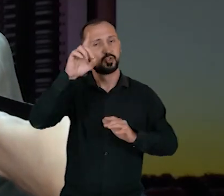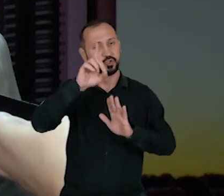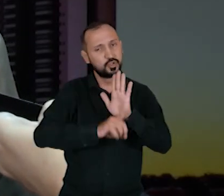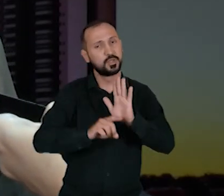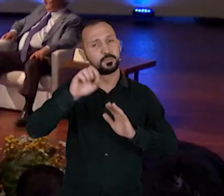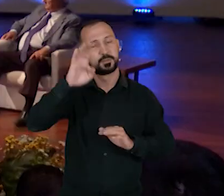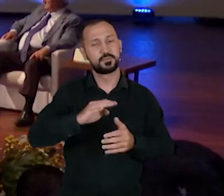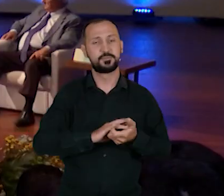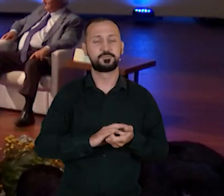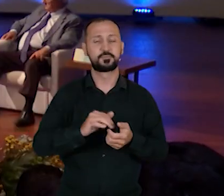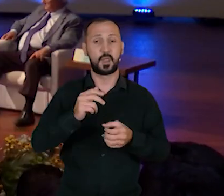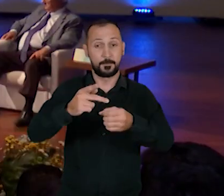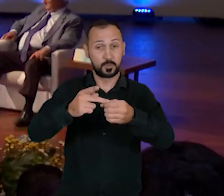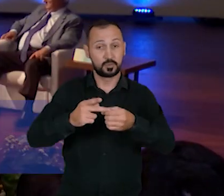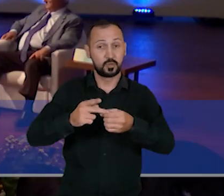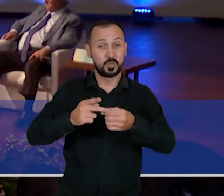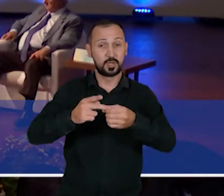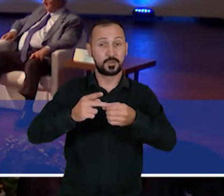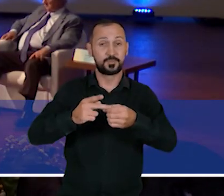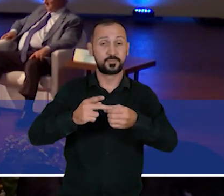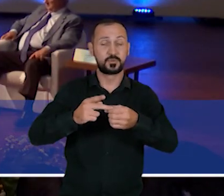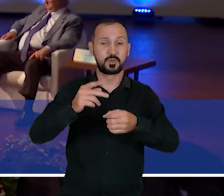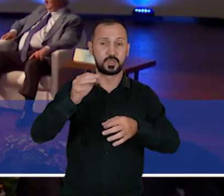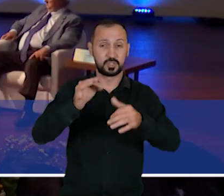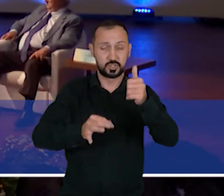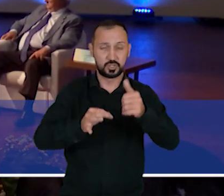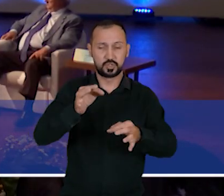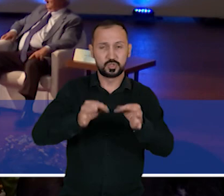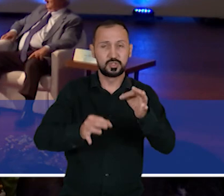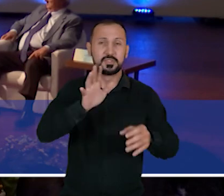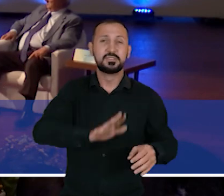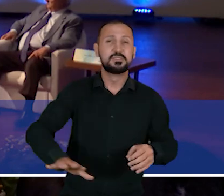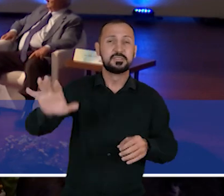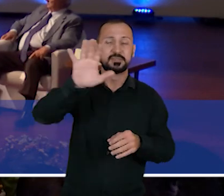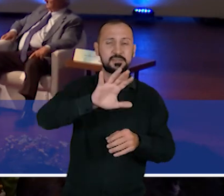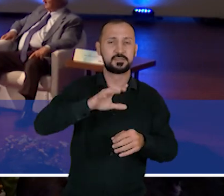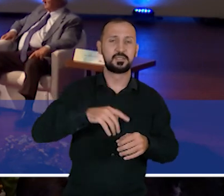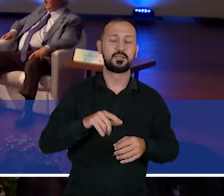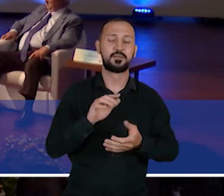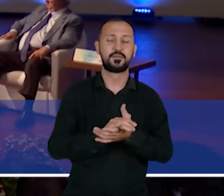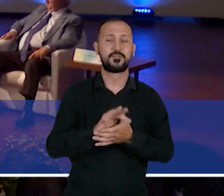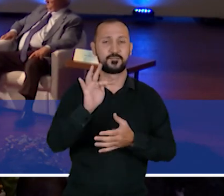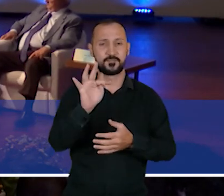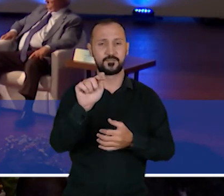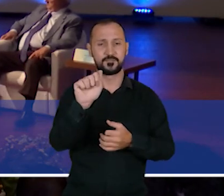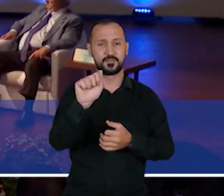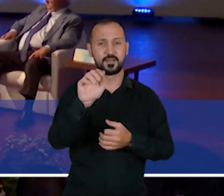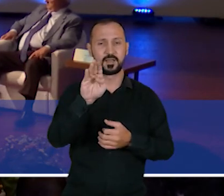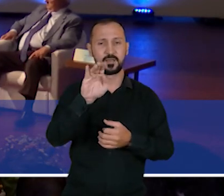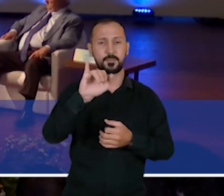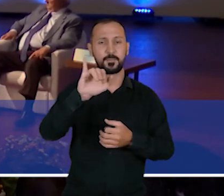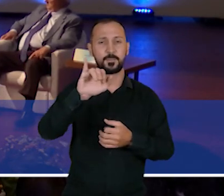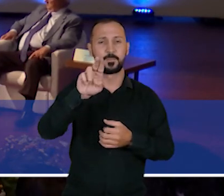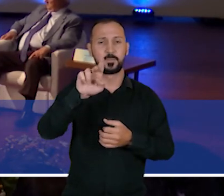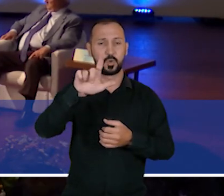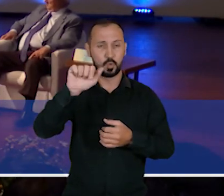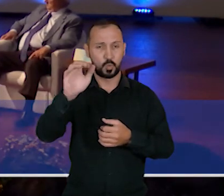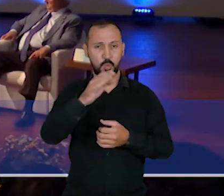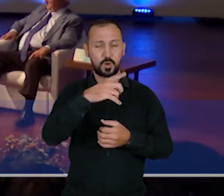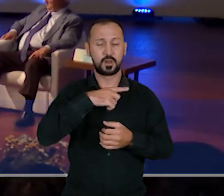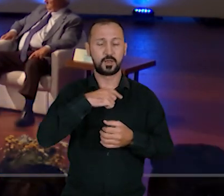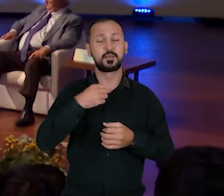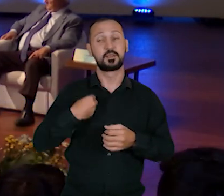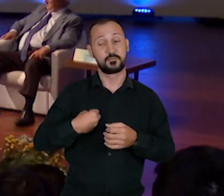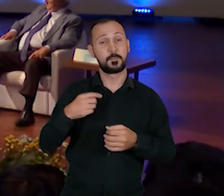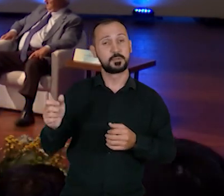normas do direito brasileiro. A Procuradora-Geral do Estado, Fabiola Marchetti, foi quem presidiu o último painel que contou com a